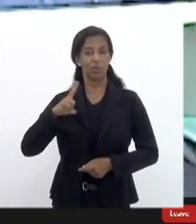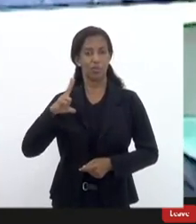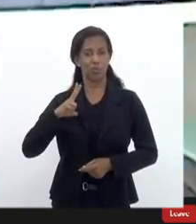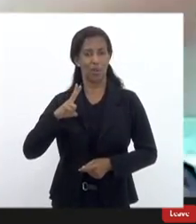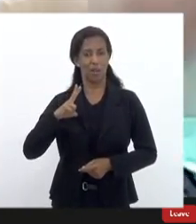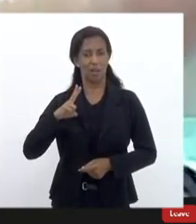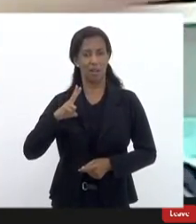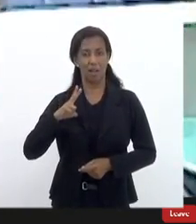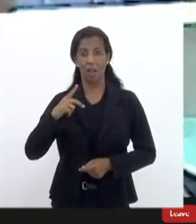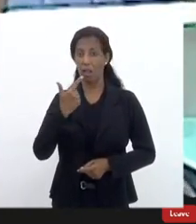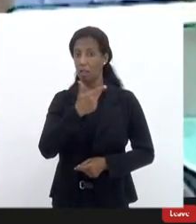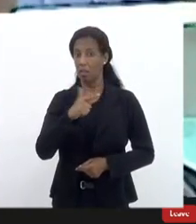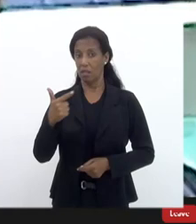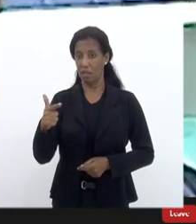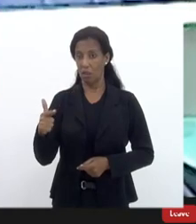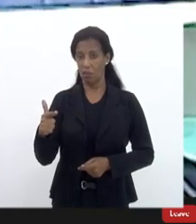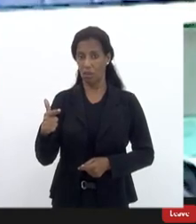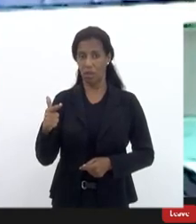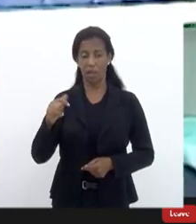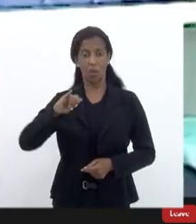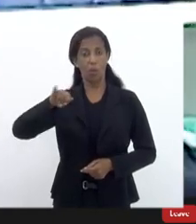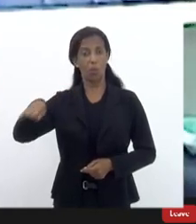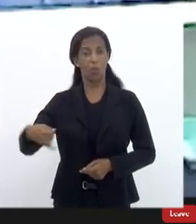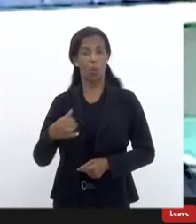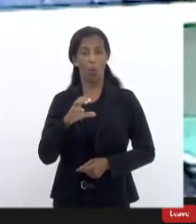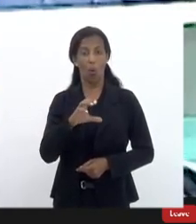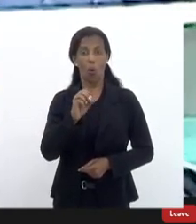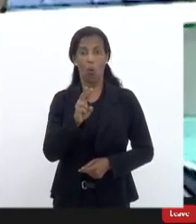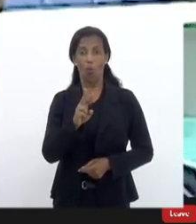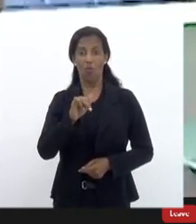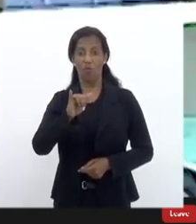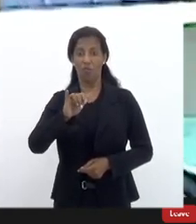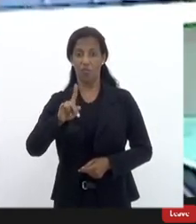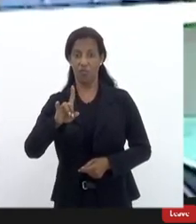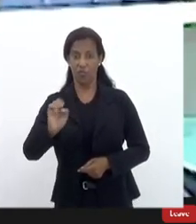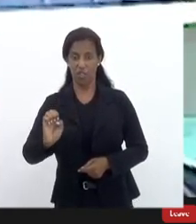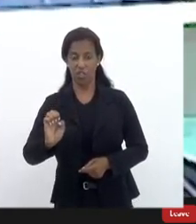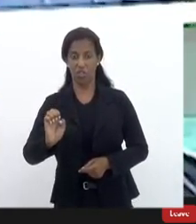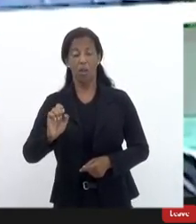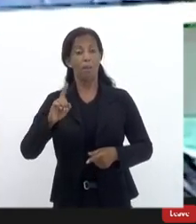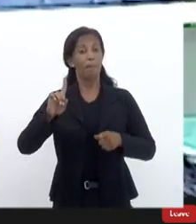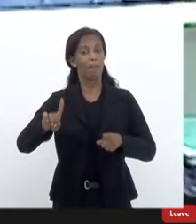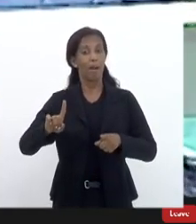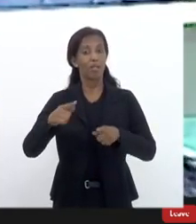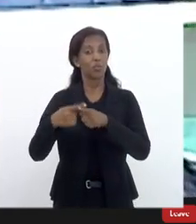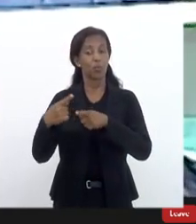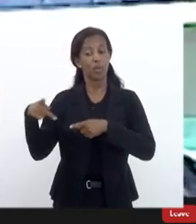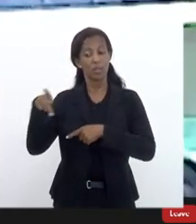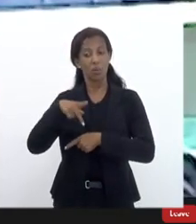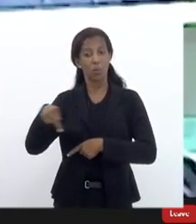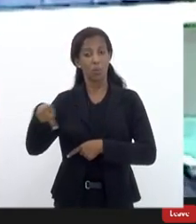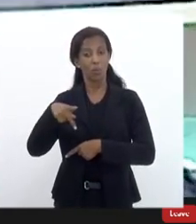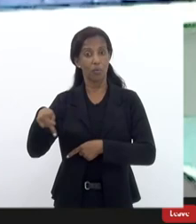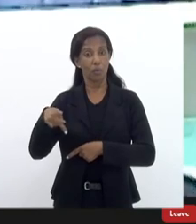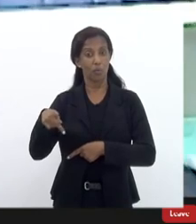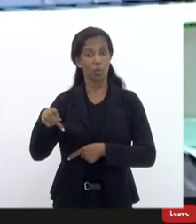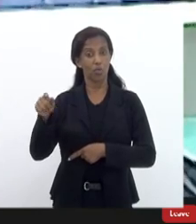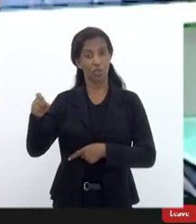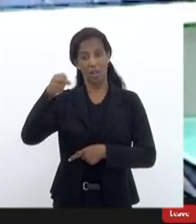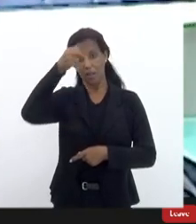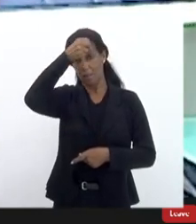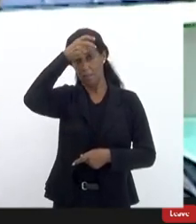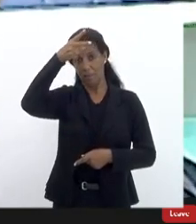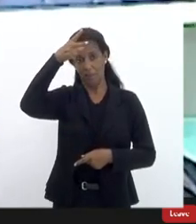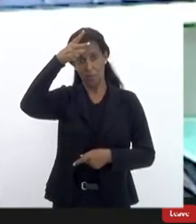Não contraíram a possibilidade do Covid infante, mas sim em função de serem professores da rede municipal, estão